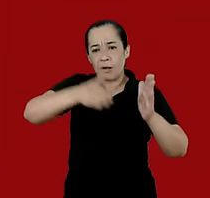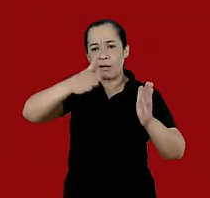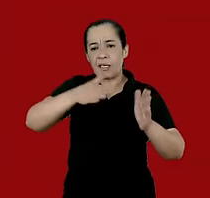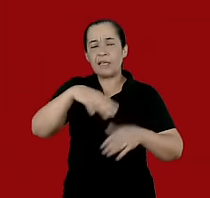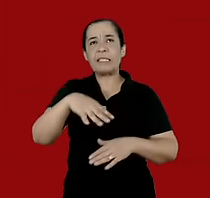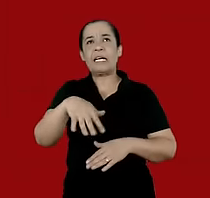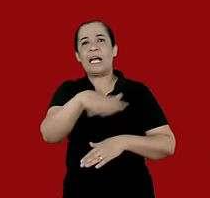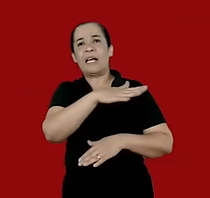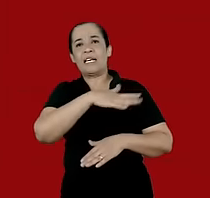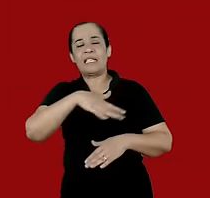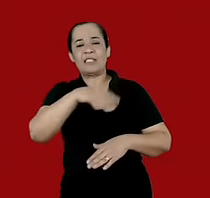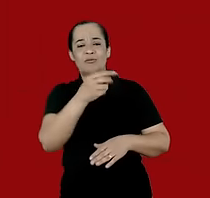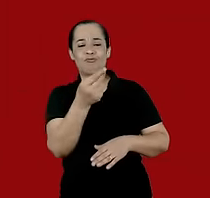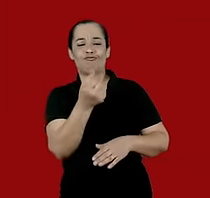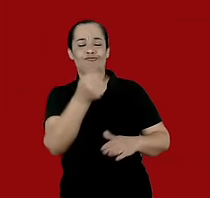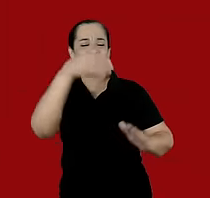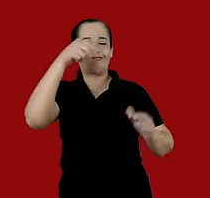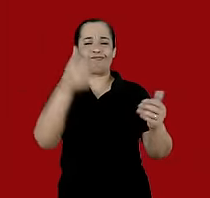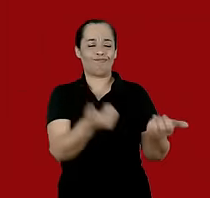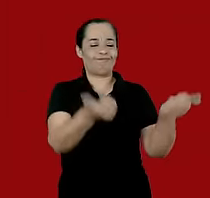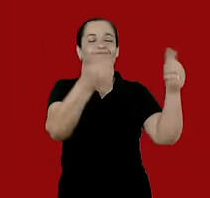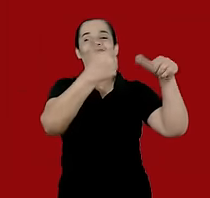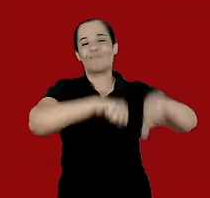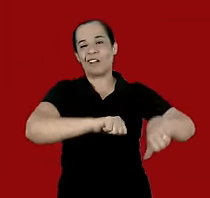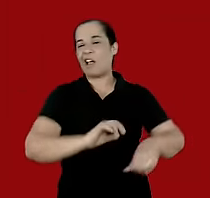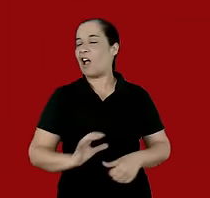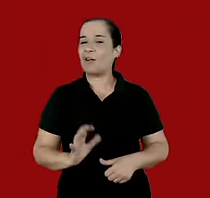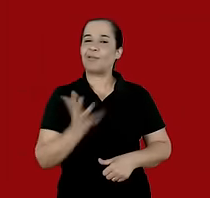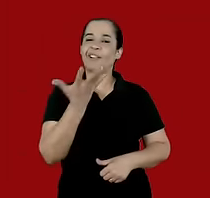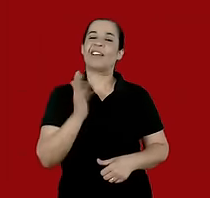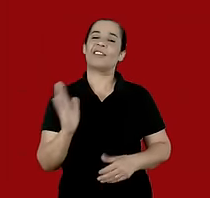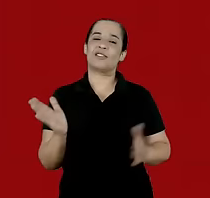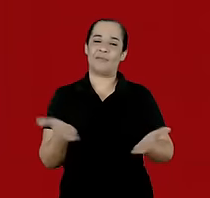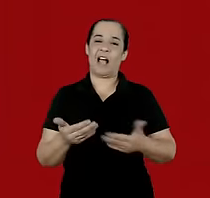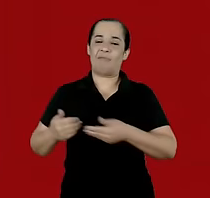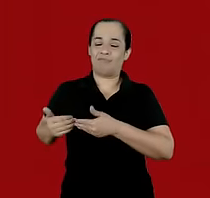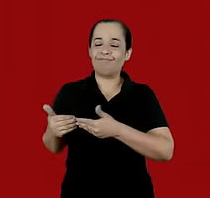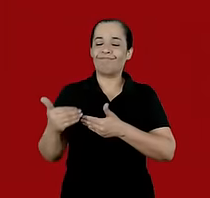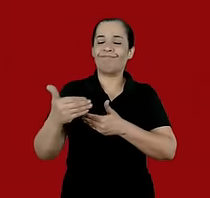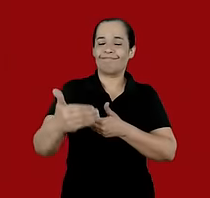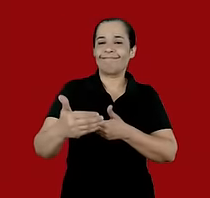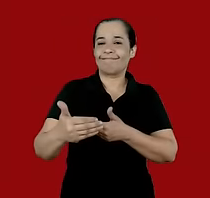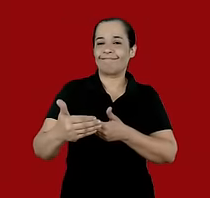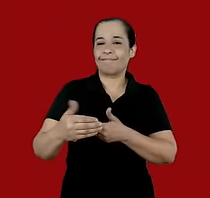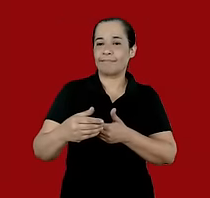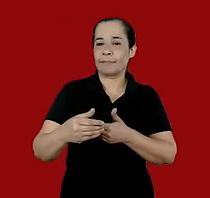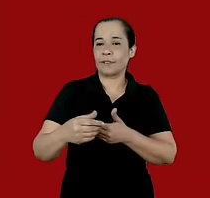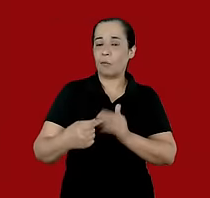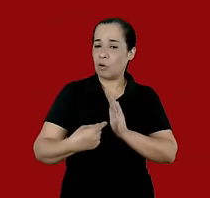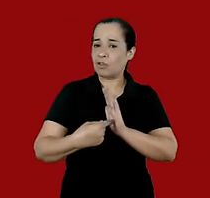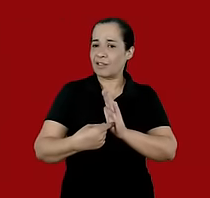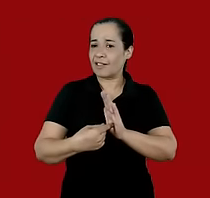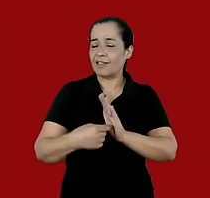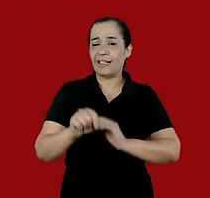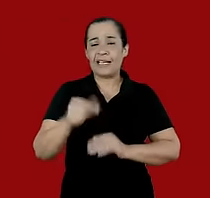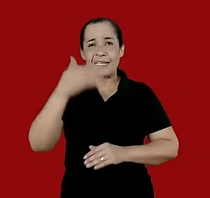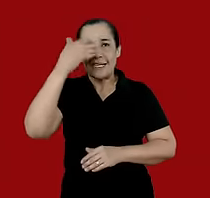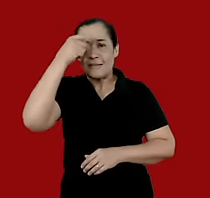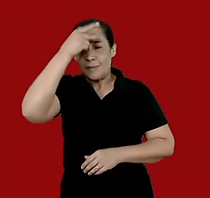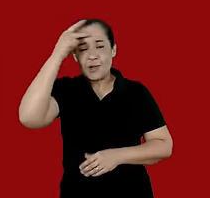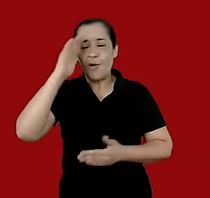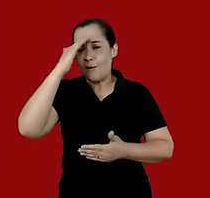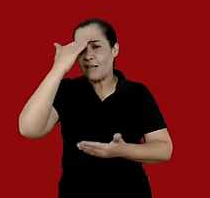nos Estados isso acontece já algum tempo isso tem tem se mostrado errado né esse esse indicador mas as pessoas acreditam que ele tá se